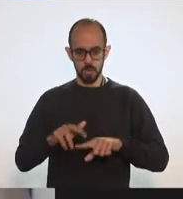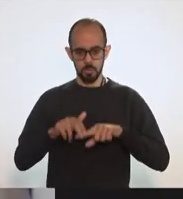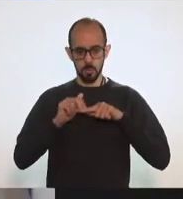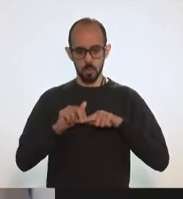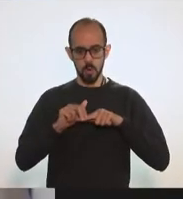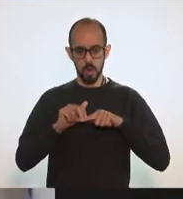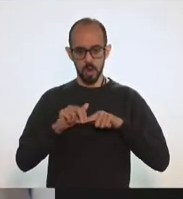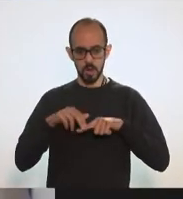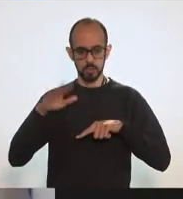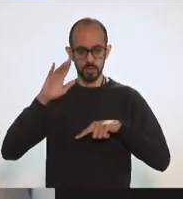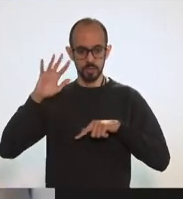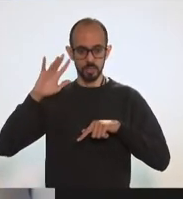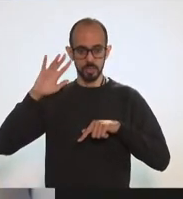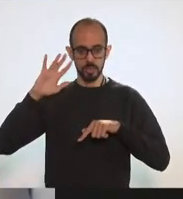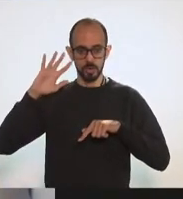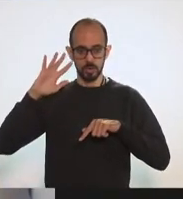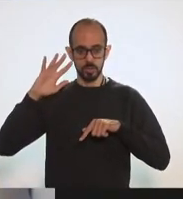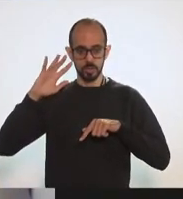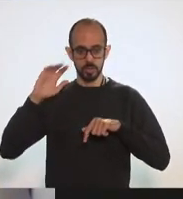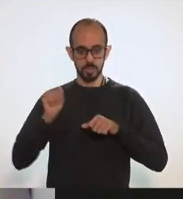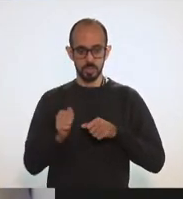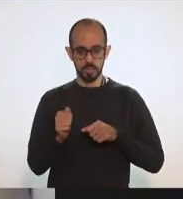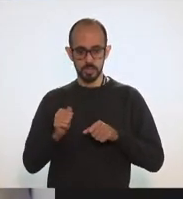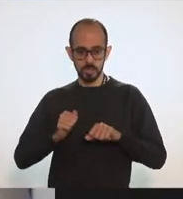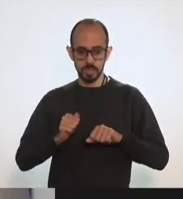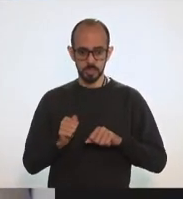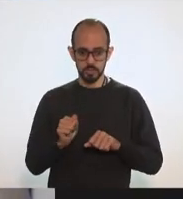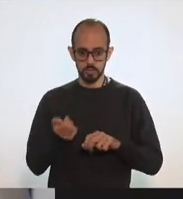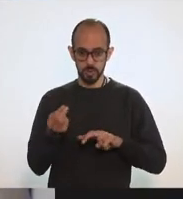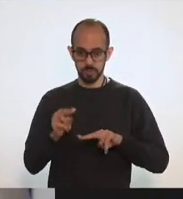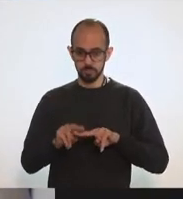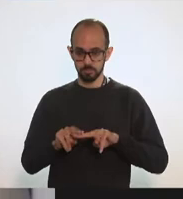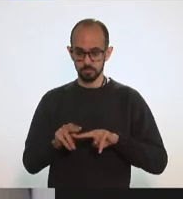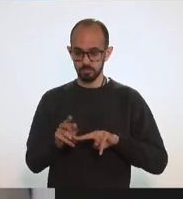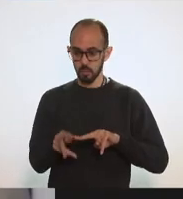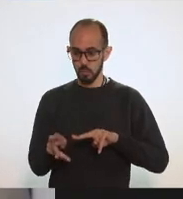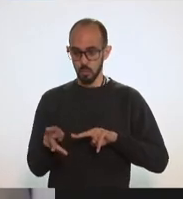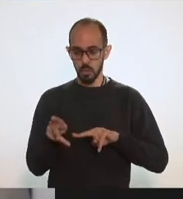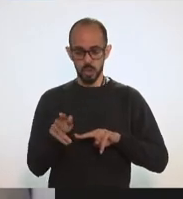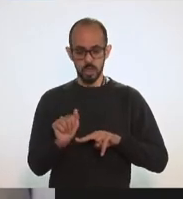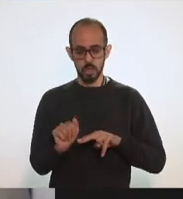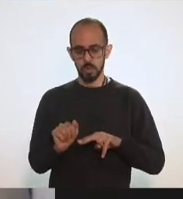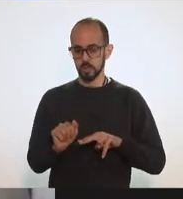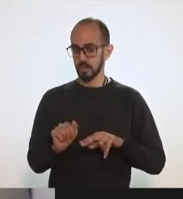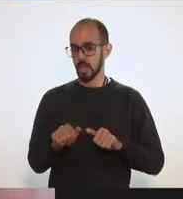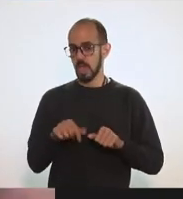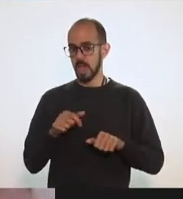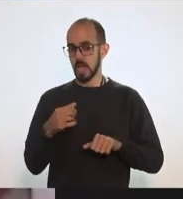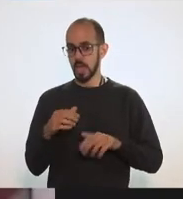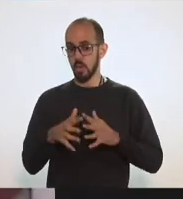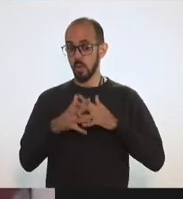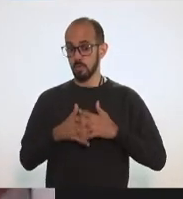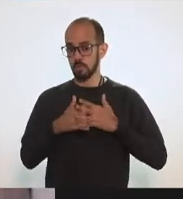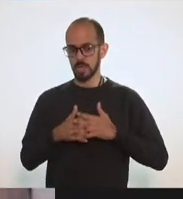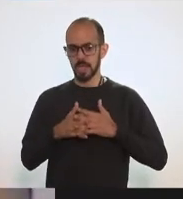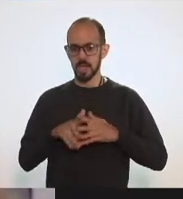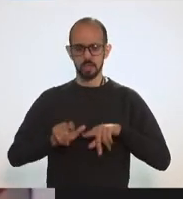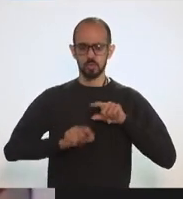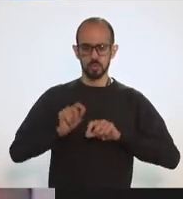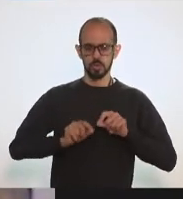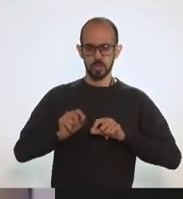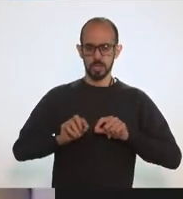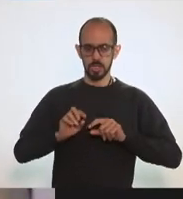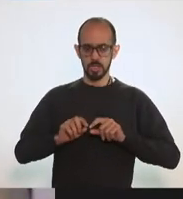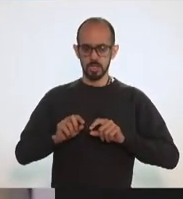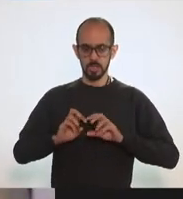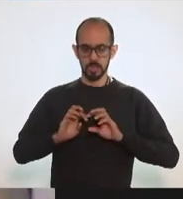da vedação do regresso infinito, é complicado que nós coloquemos os presidentes numa